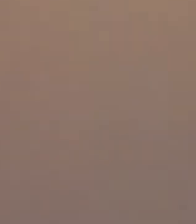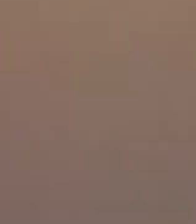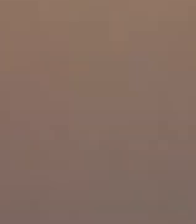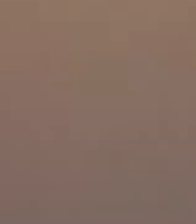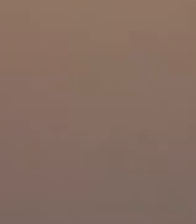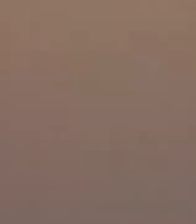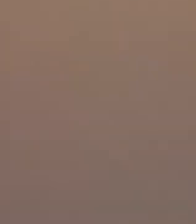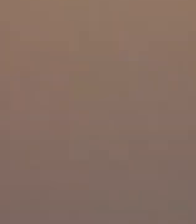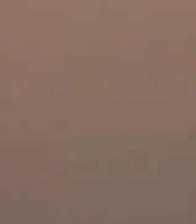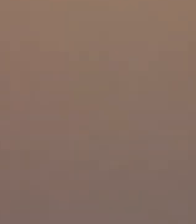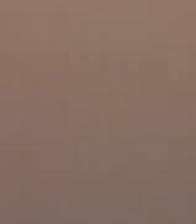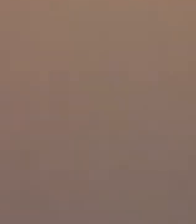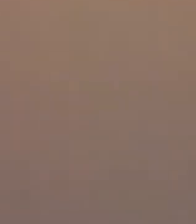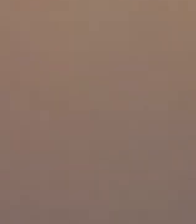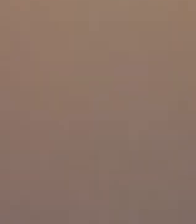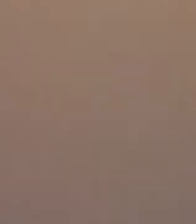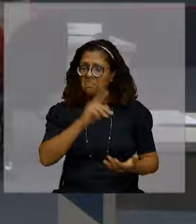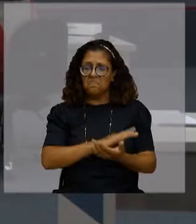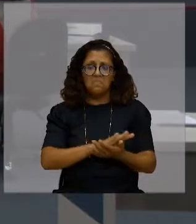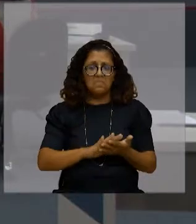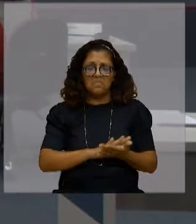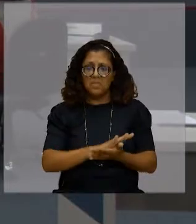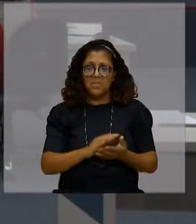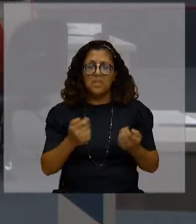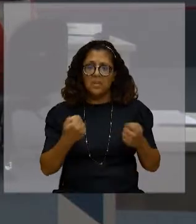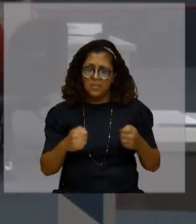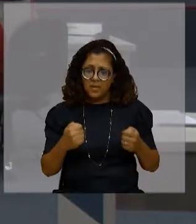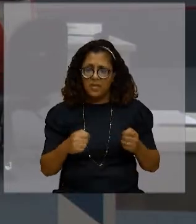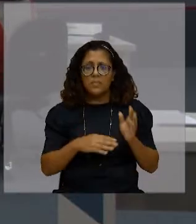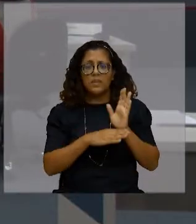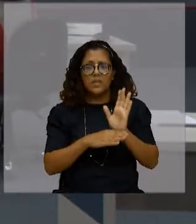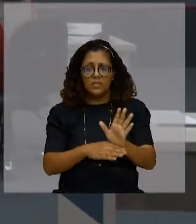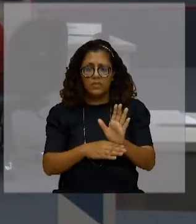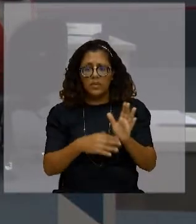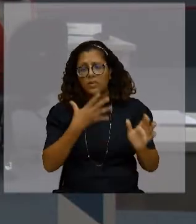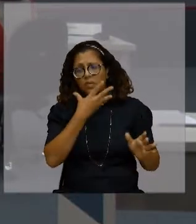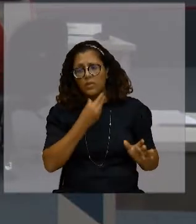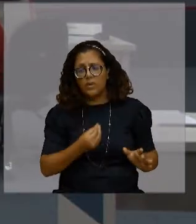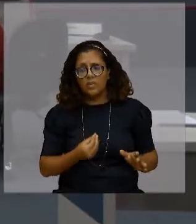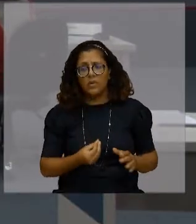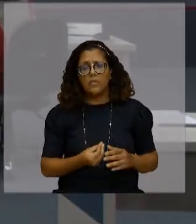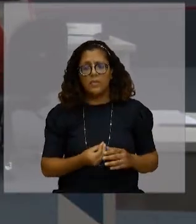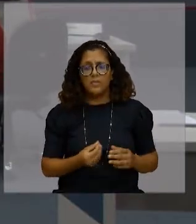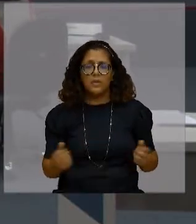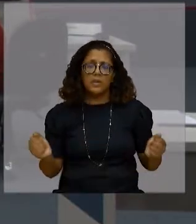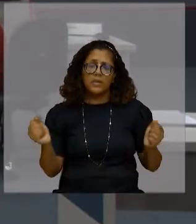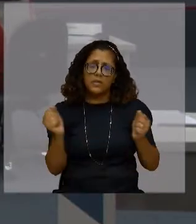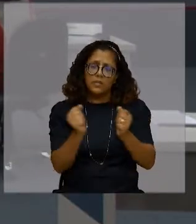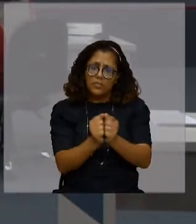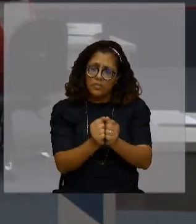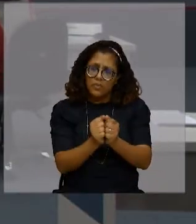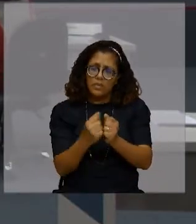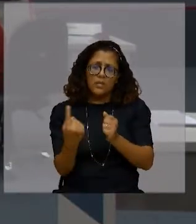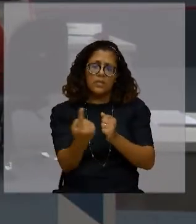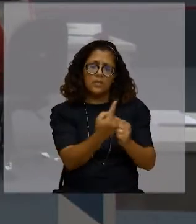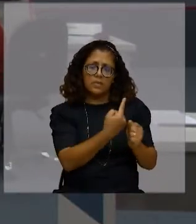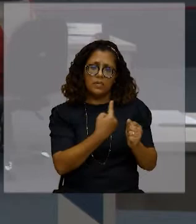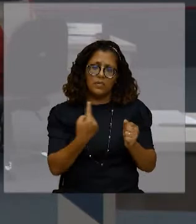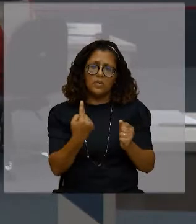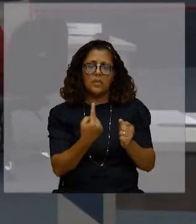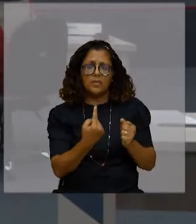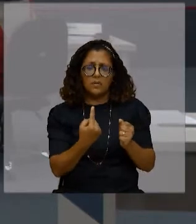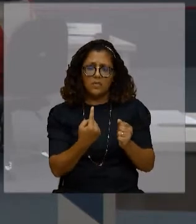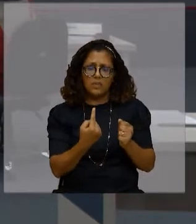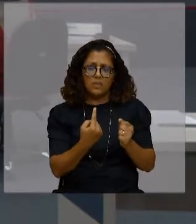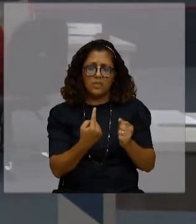da mulher do país Rose Mary Correia o convite foi feito pelas vereadoras da câmara como parte de uma campanha do